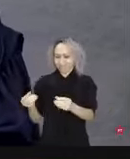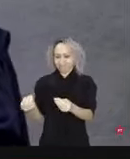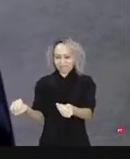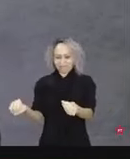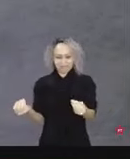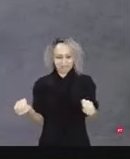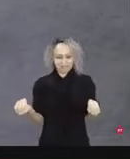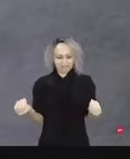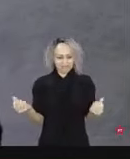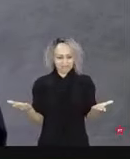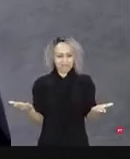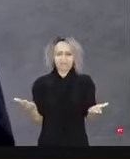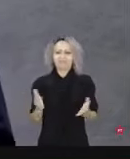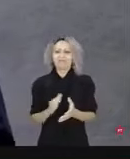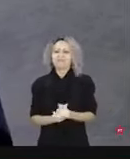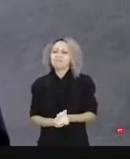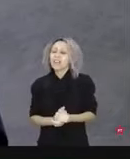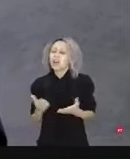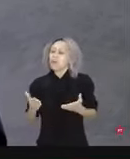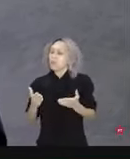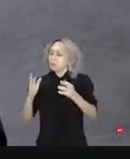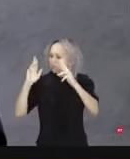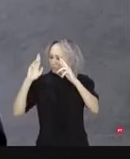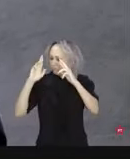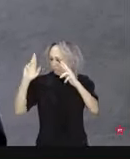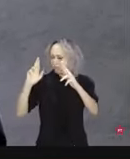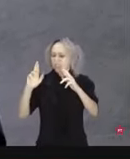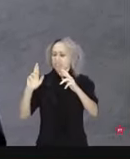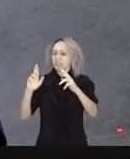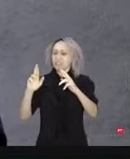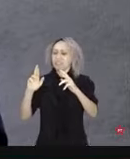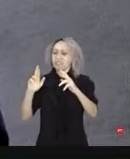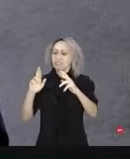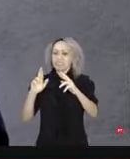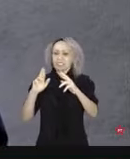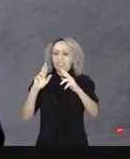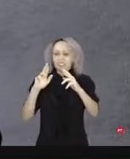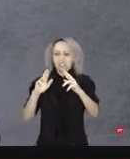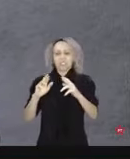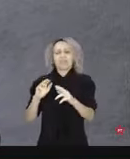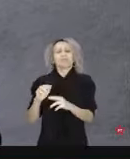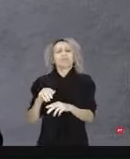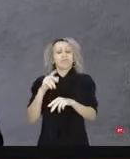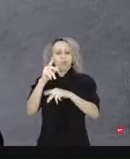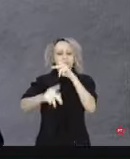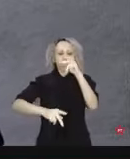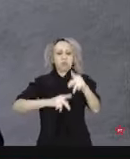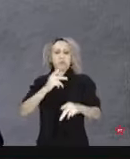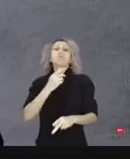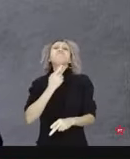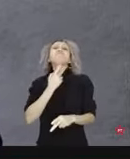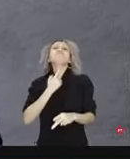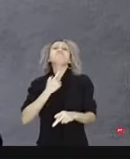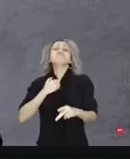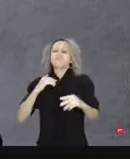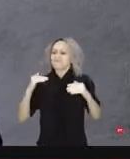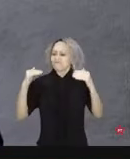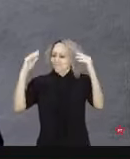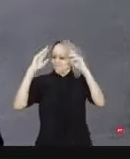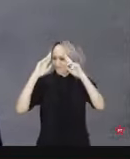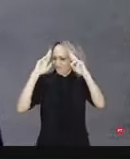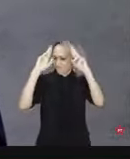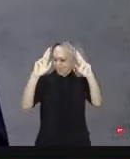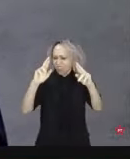Com respeito à soberania popular e à Constituição Federal. E com seu término, as paixões